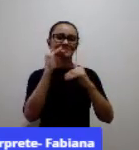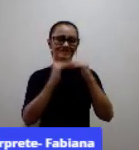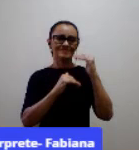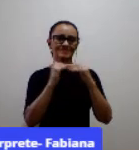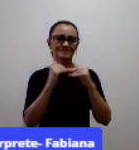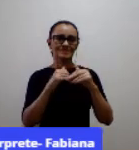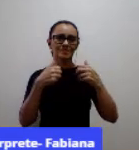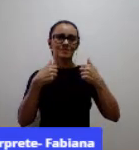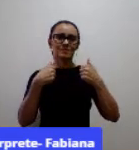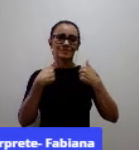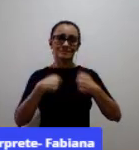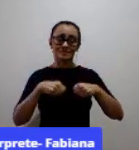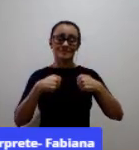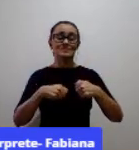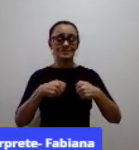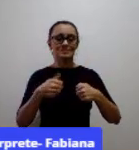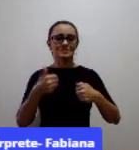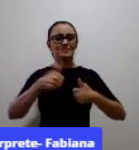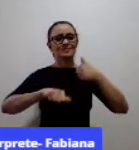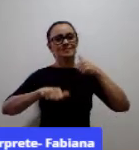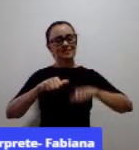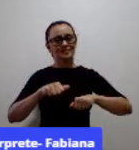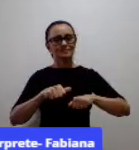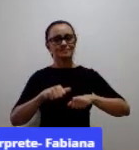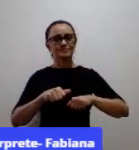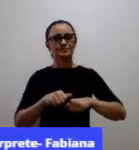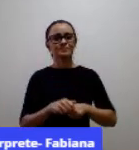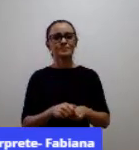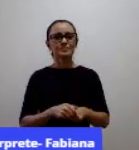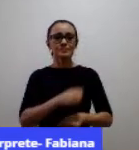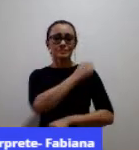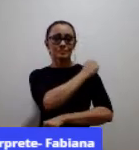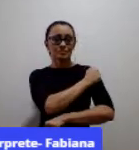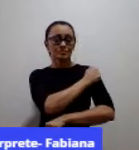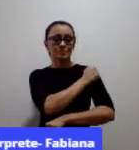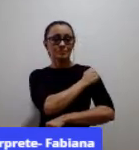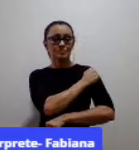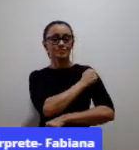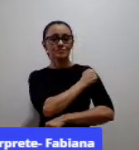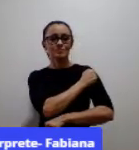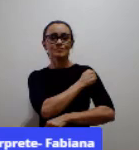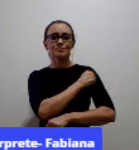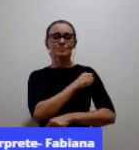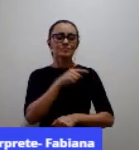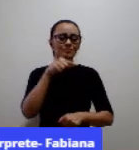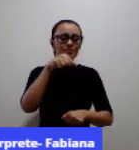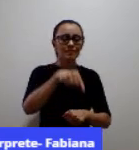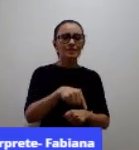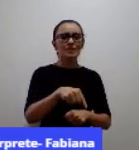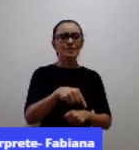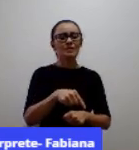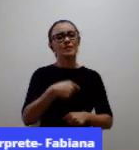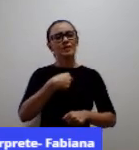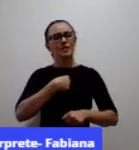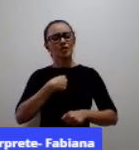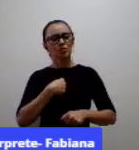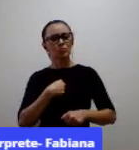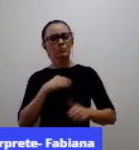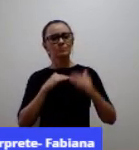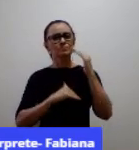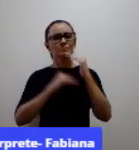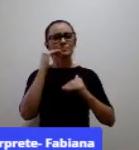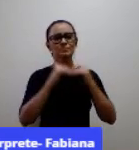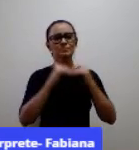aqui, e eu, como profissional, fiz o que eu deveria, o que eu podia, eu tenho